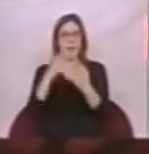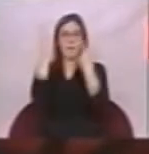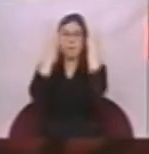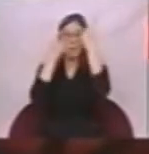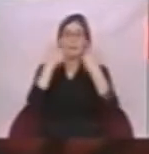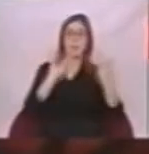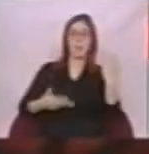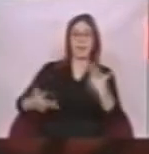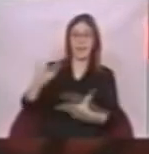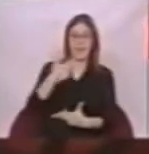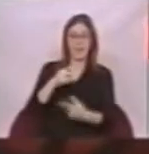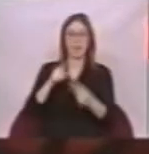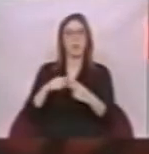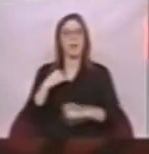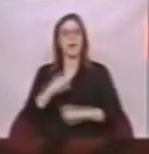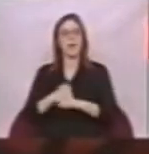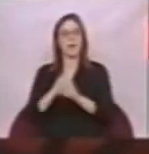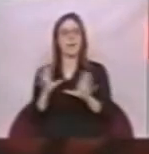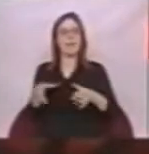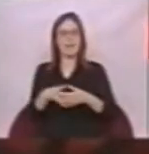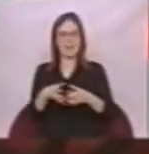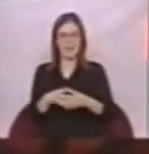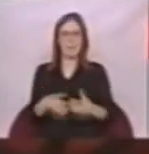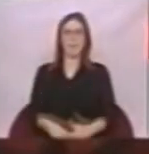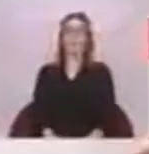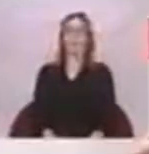pensamento crítico e o trabalho em equipa.